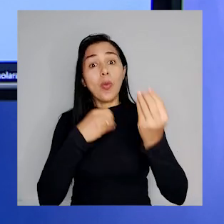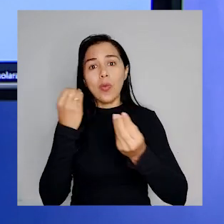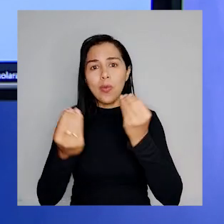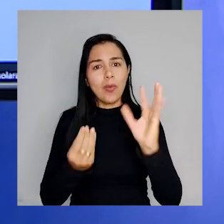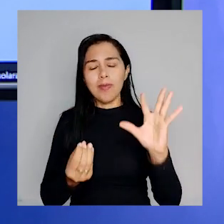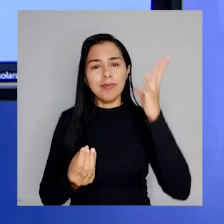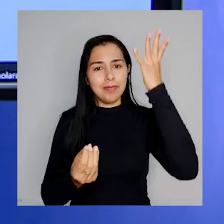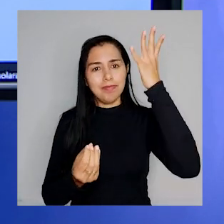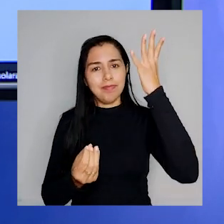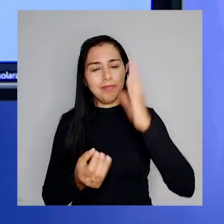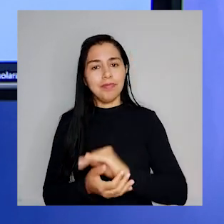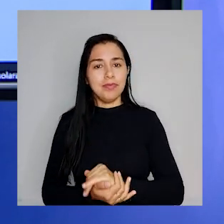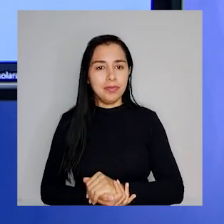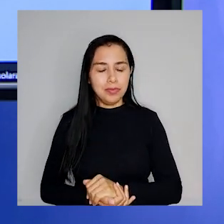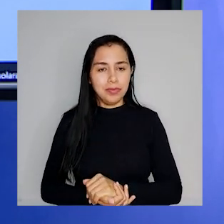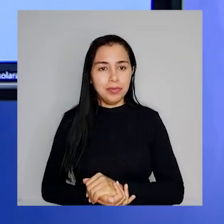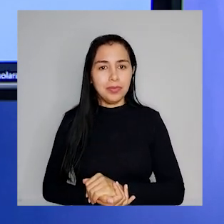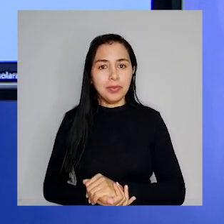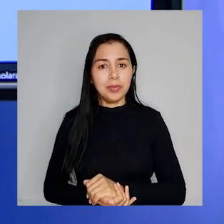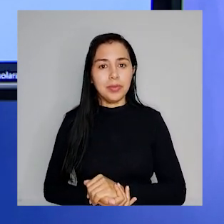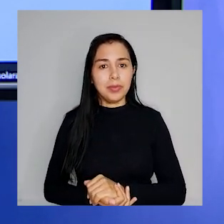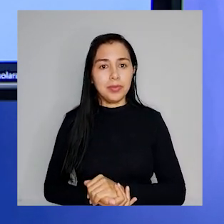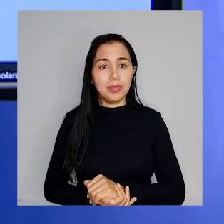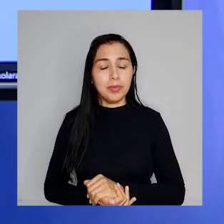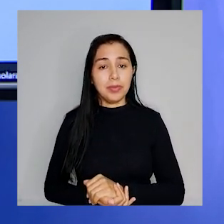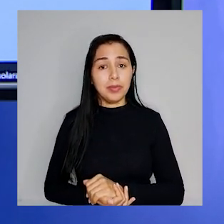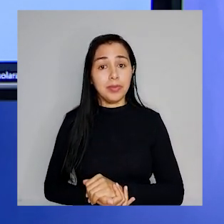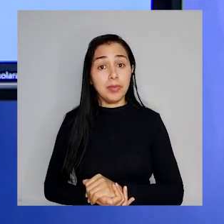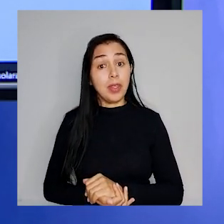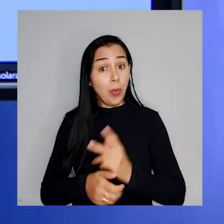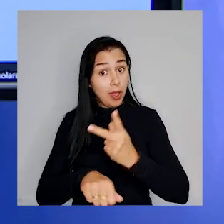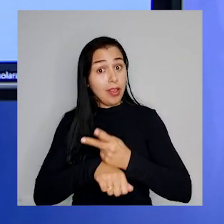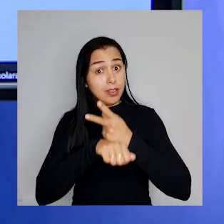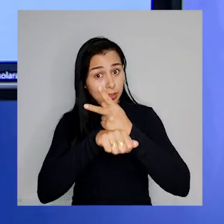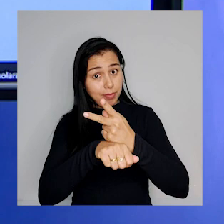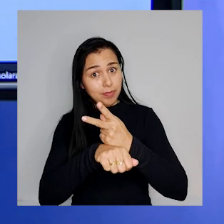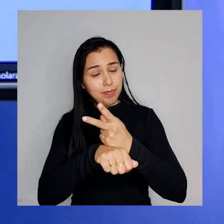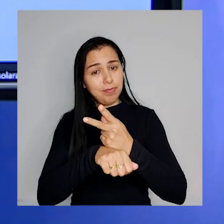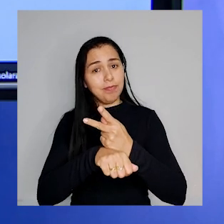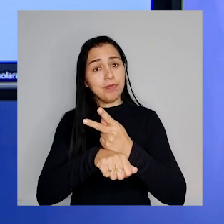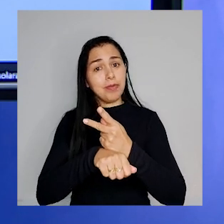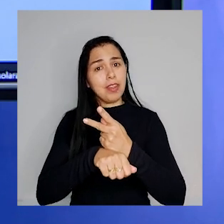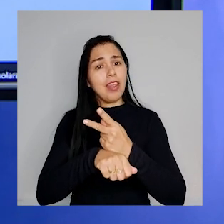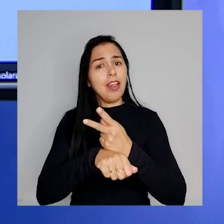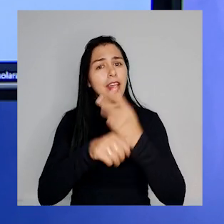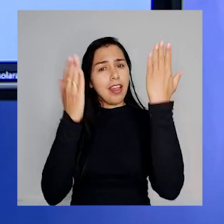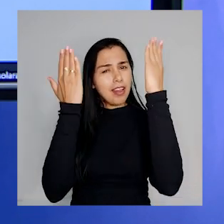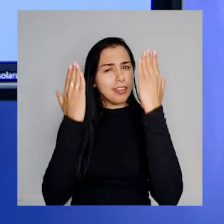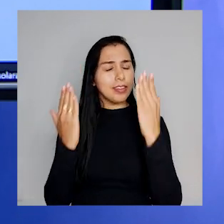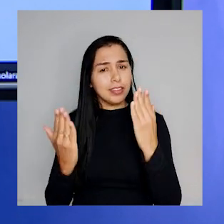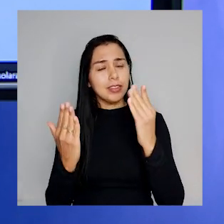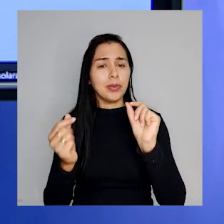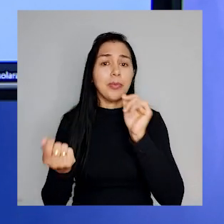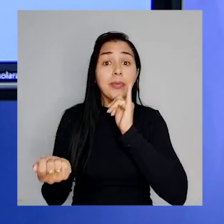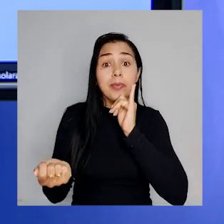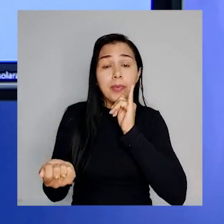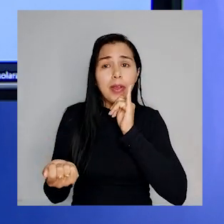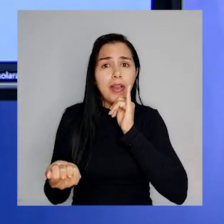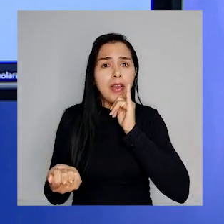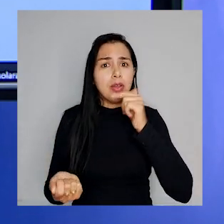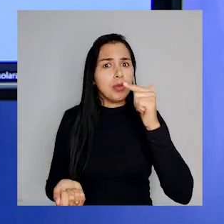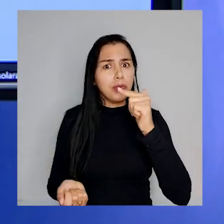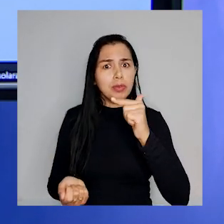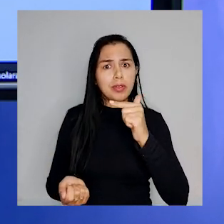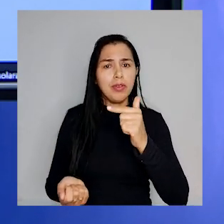E falando sobre as premiações. Como que é feito essas premiações? Essas premiações, elas são feitas ao critério de